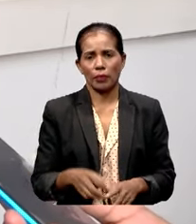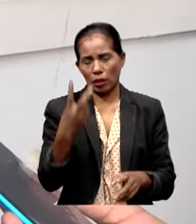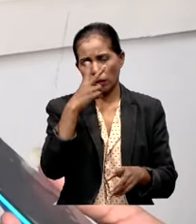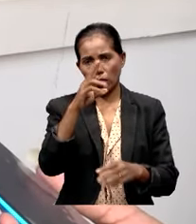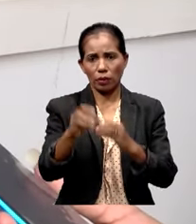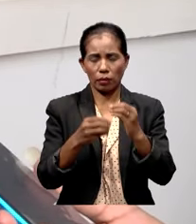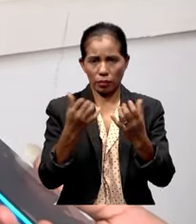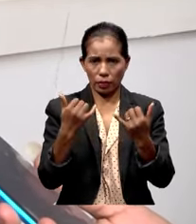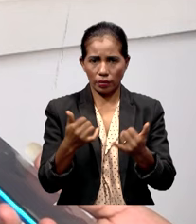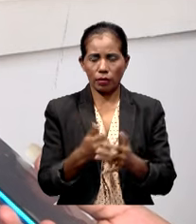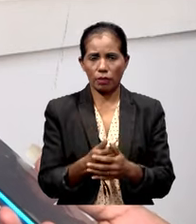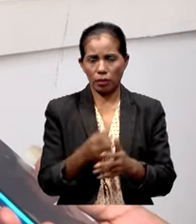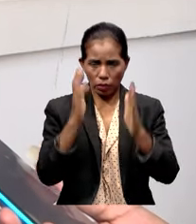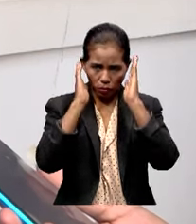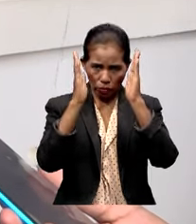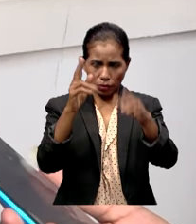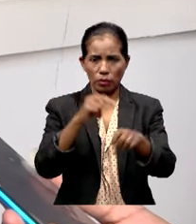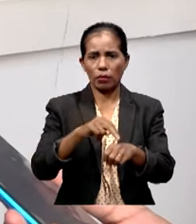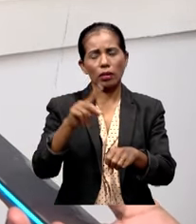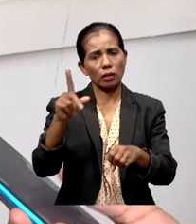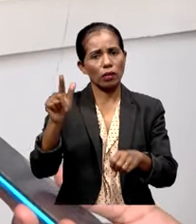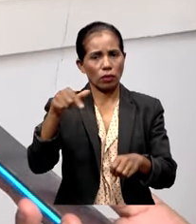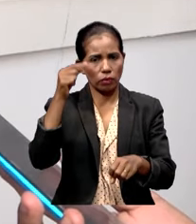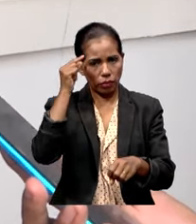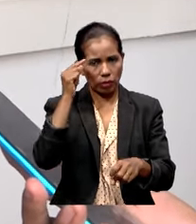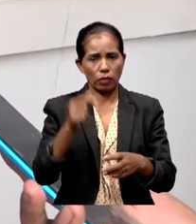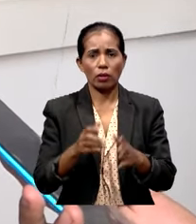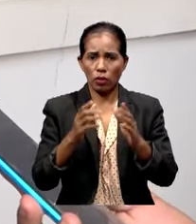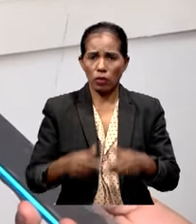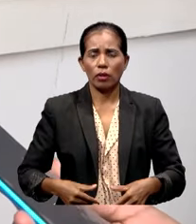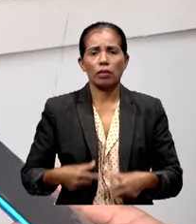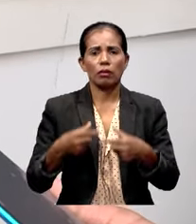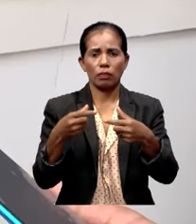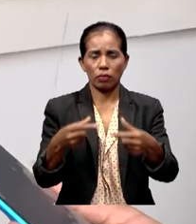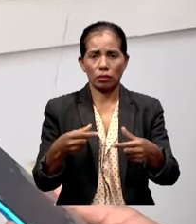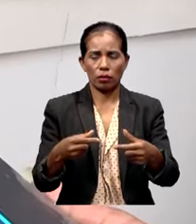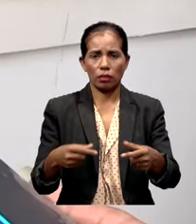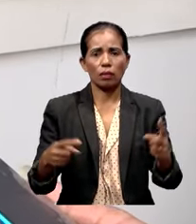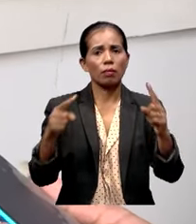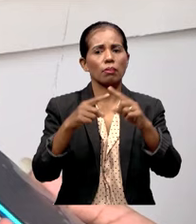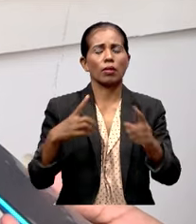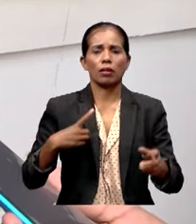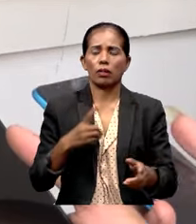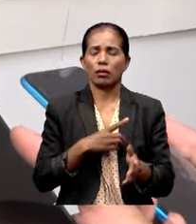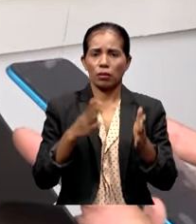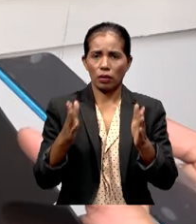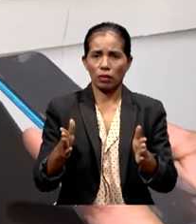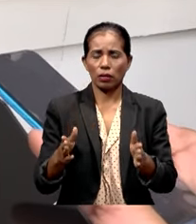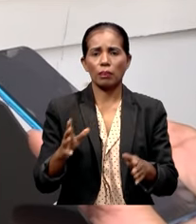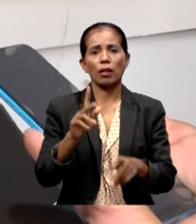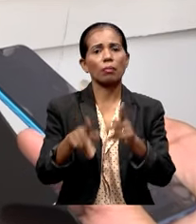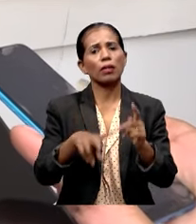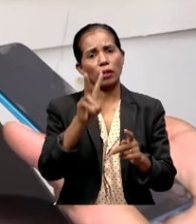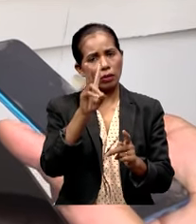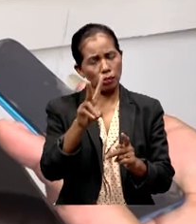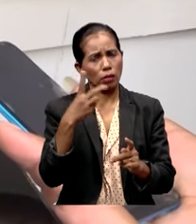questão, né? A questão é que é assunto nacional, né? Governo for para deputados ir a opção para emanar em rua. A minha espera que até o